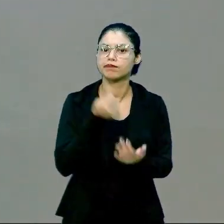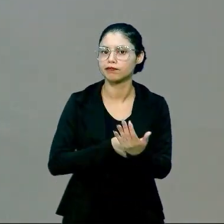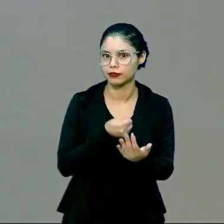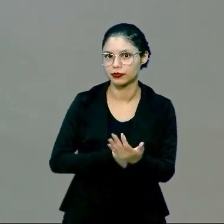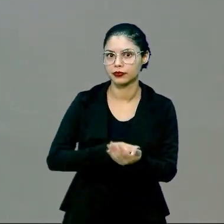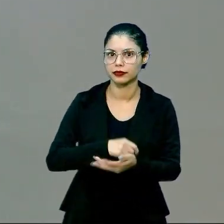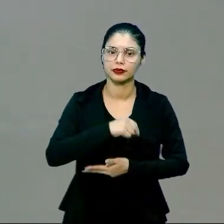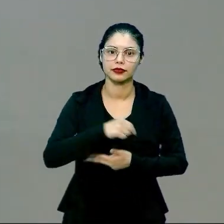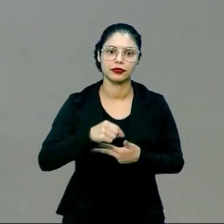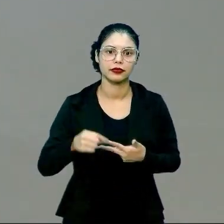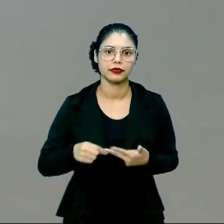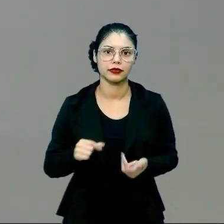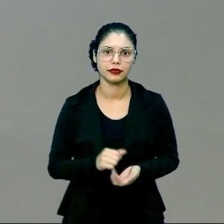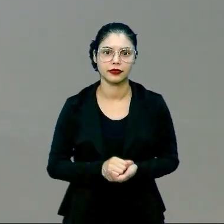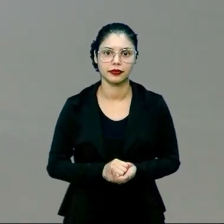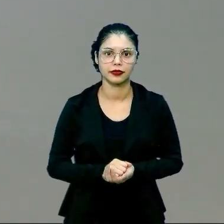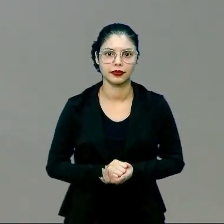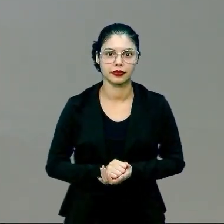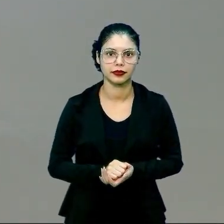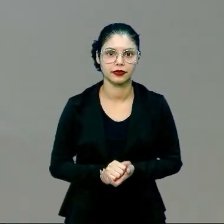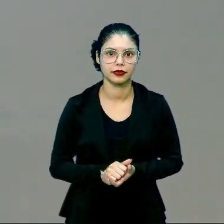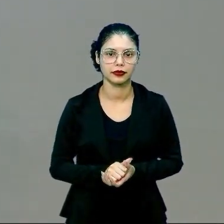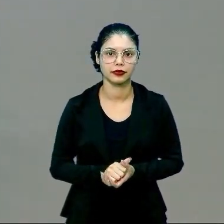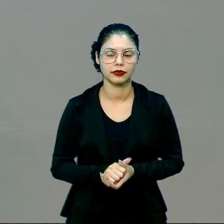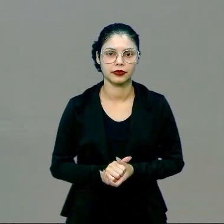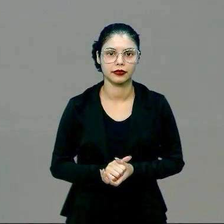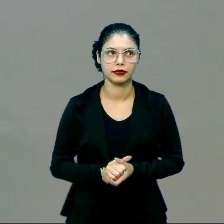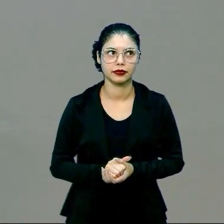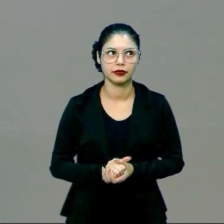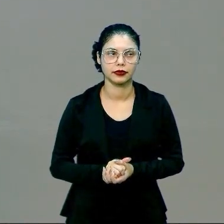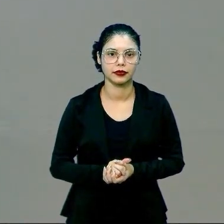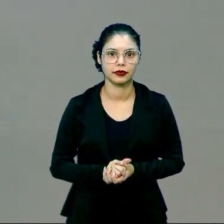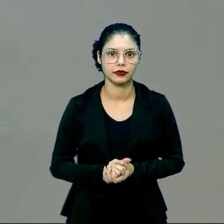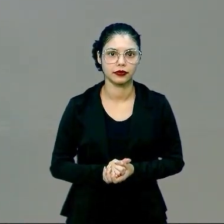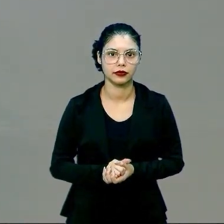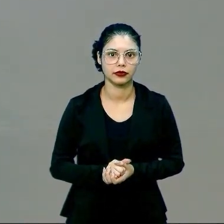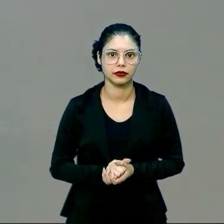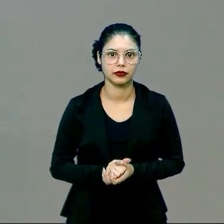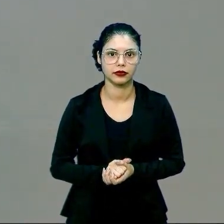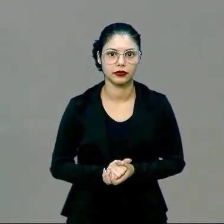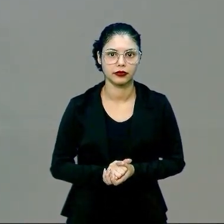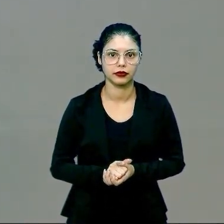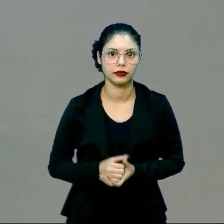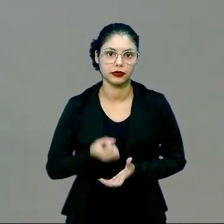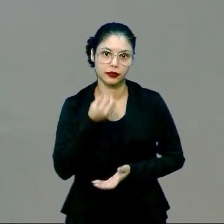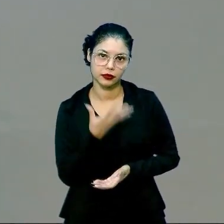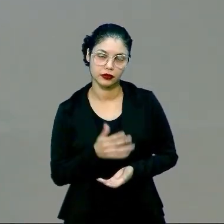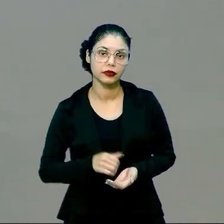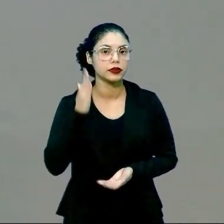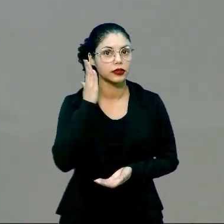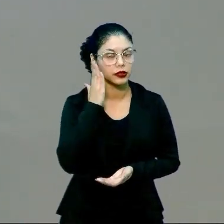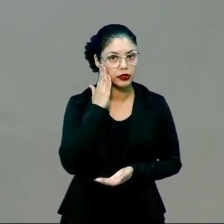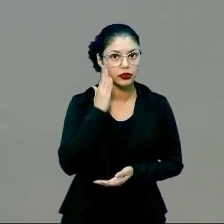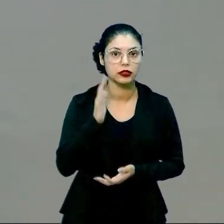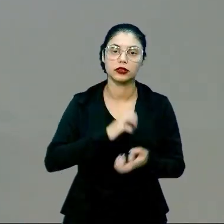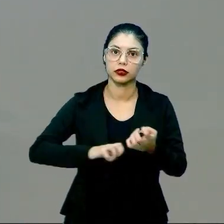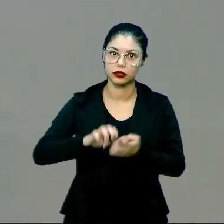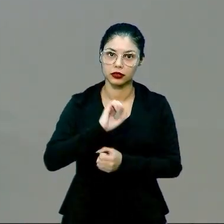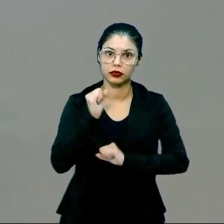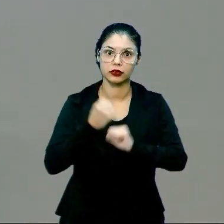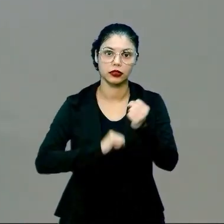cobrado no Enem. Vamos lá, então, revisar algumas coisas? Bom, para a gente entender o processo da